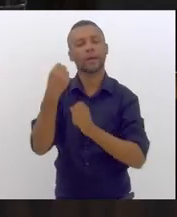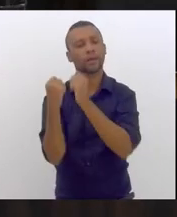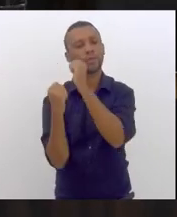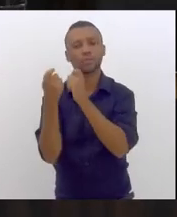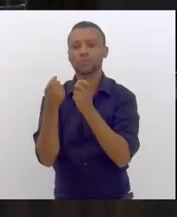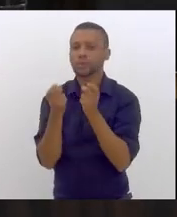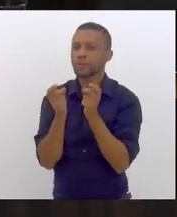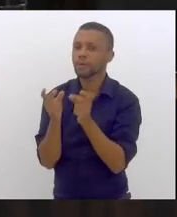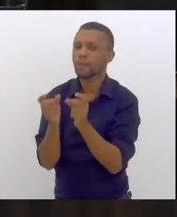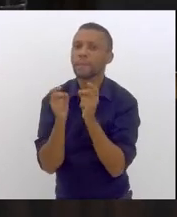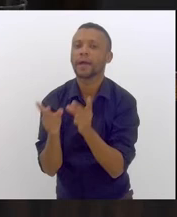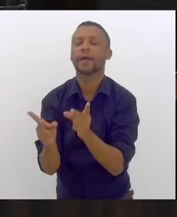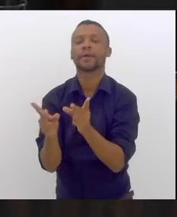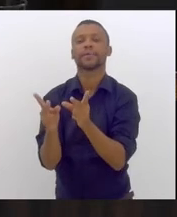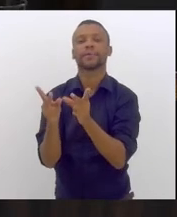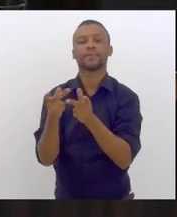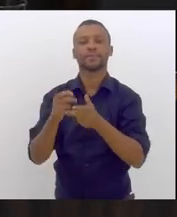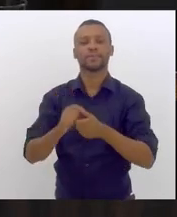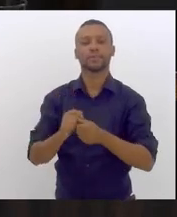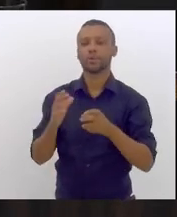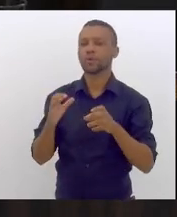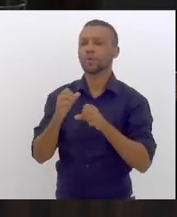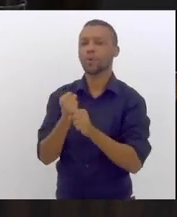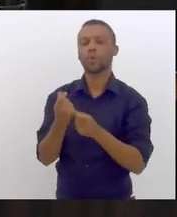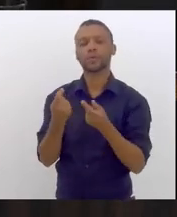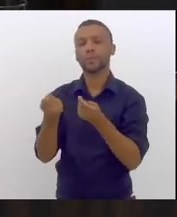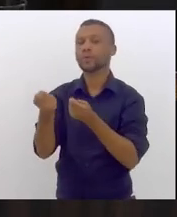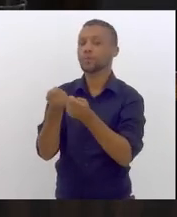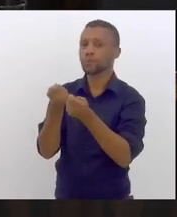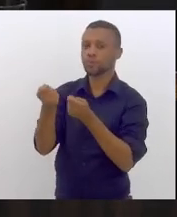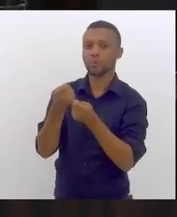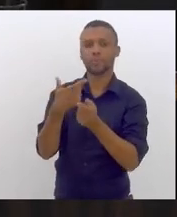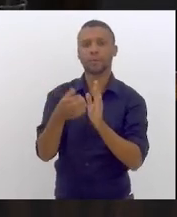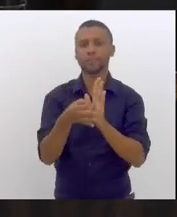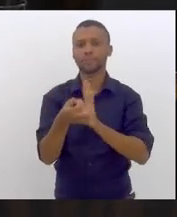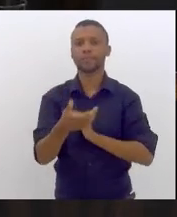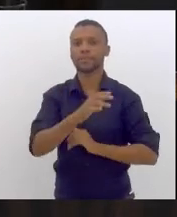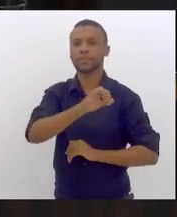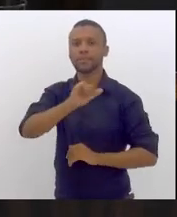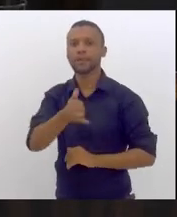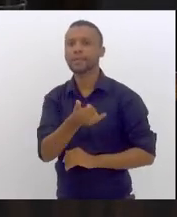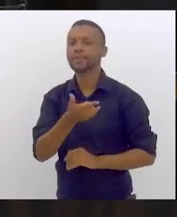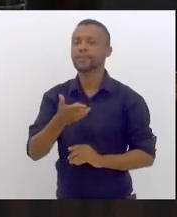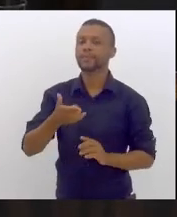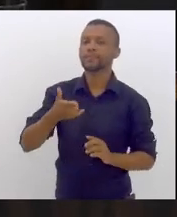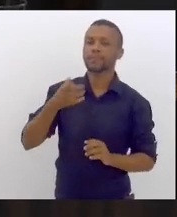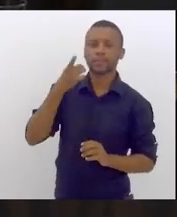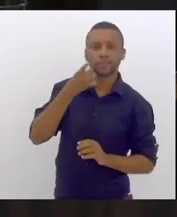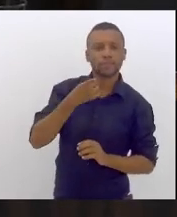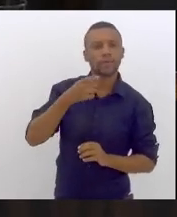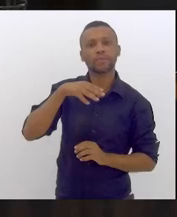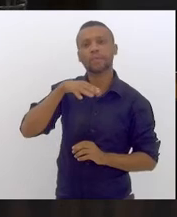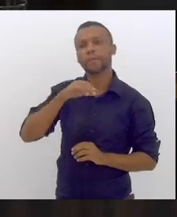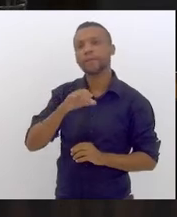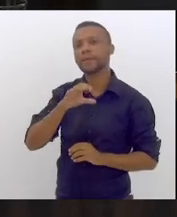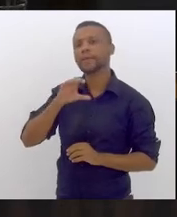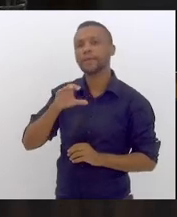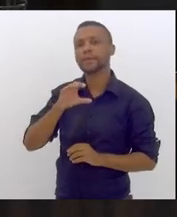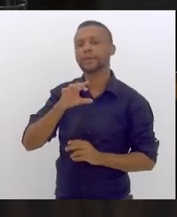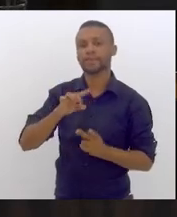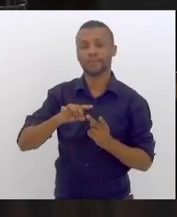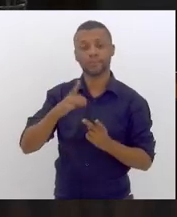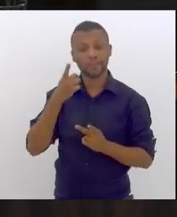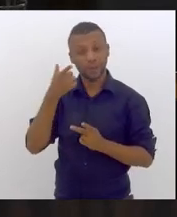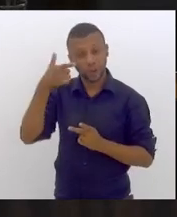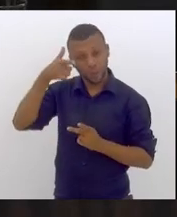Fiscalização Financeira e Controle. Para emitir parecer pela Comissão de Constituição e Justiça, deputado Carlos Mink, já que deputado Luiz